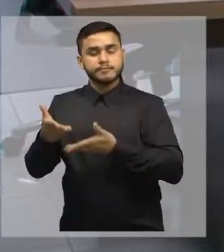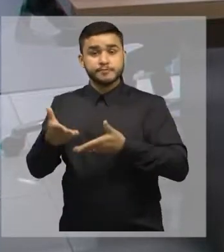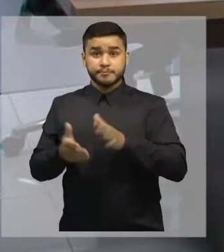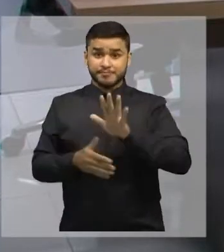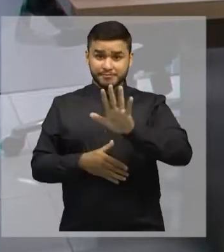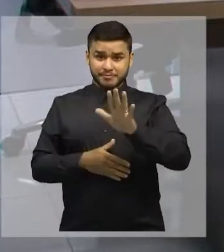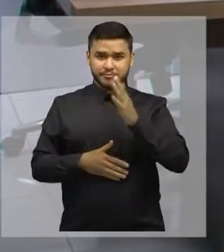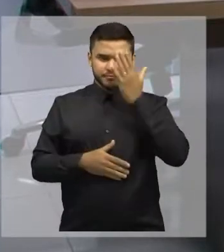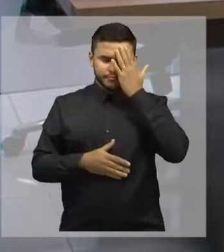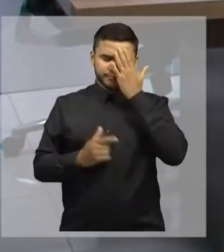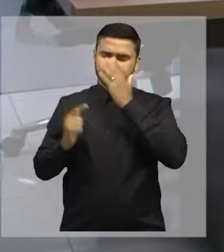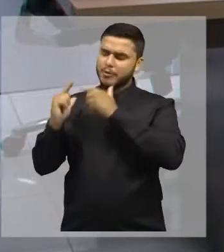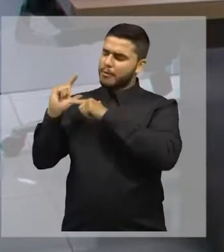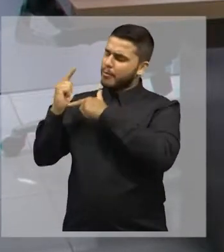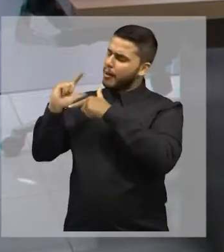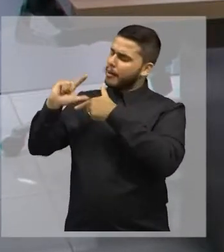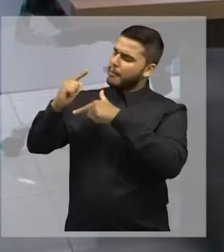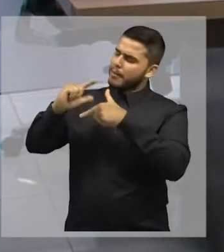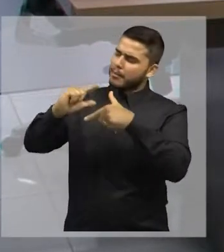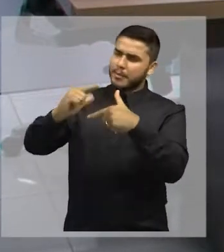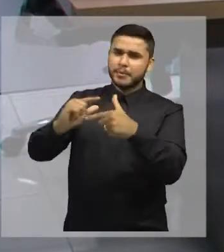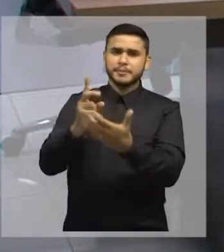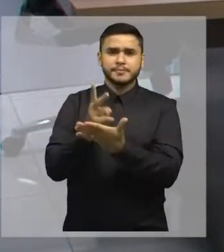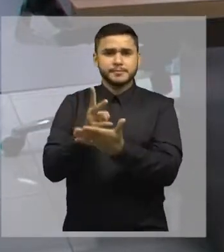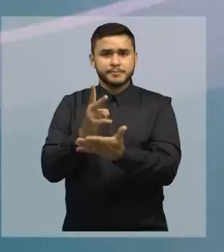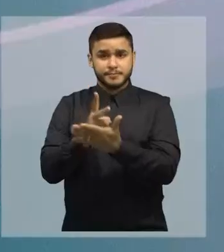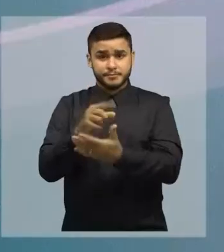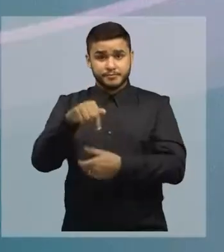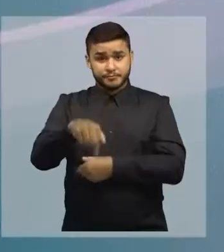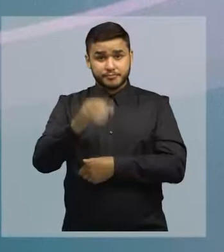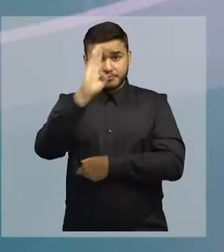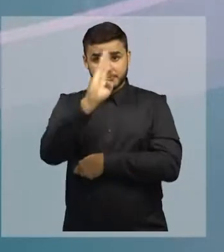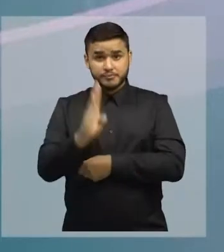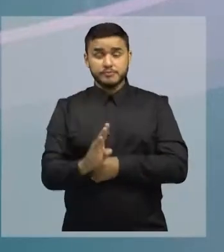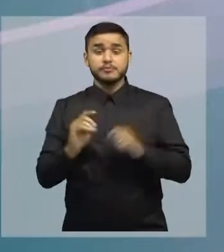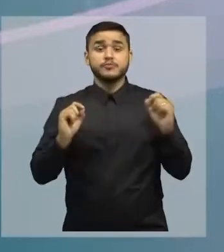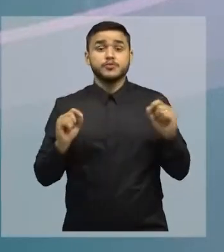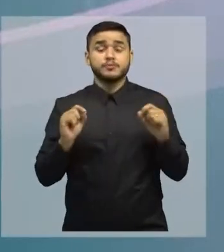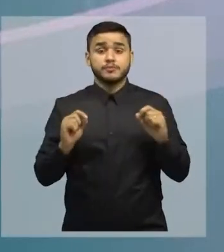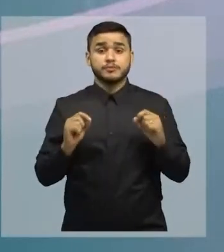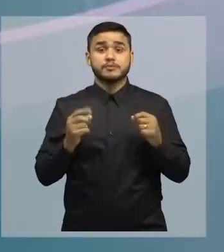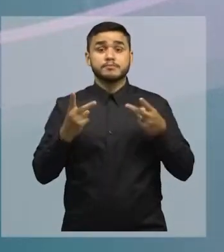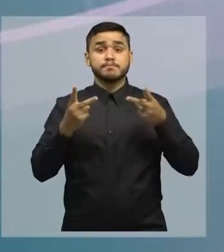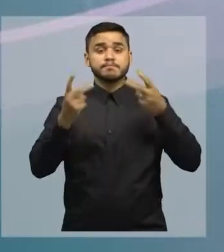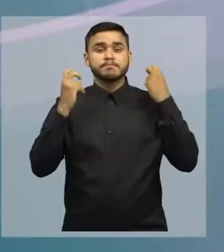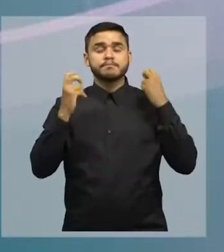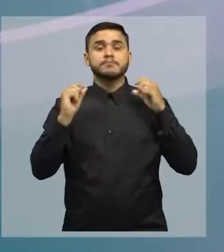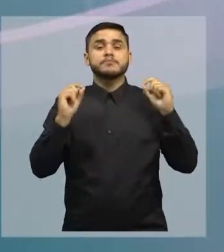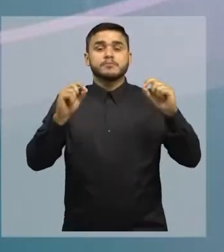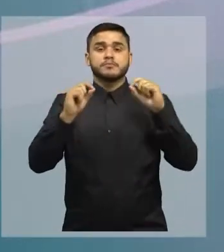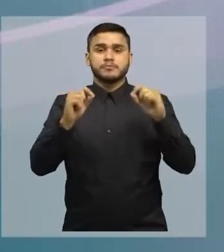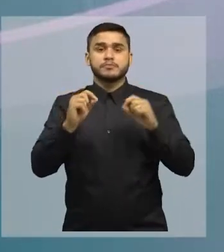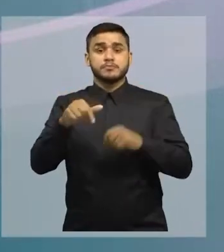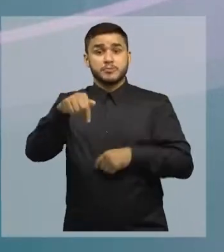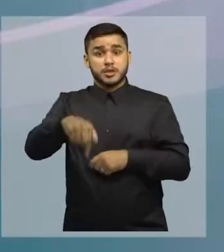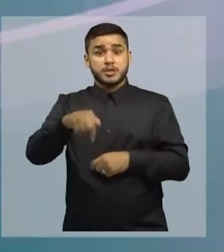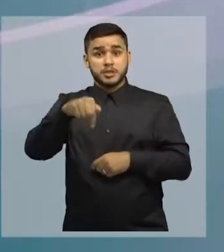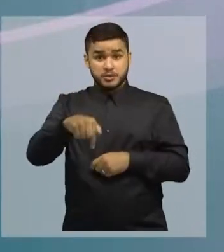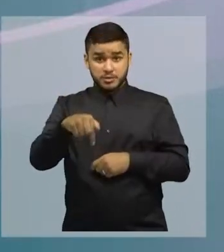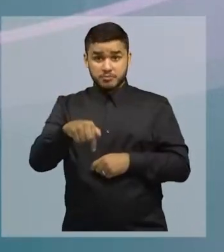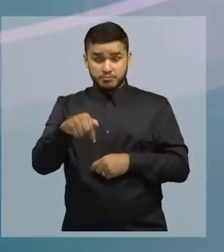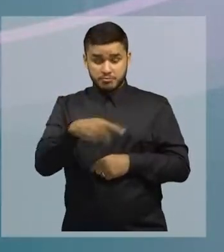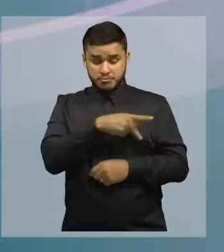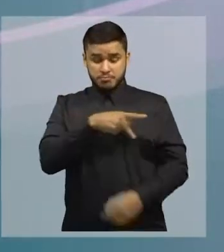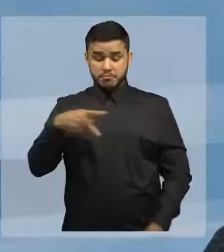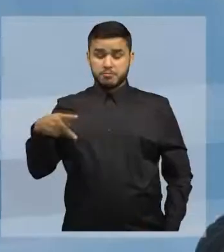chamado toma lá da cá, o balcão de negócio, onde o presidente sempre teve um predomínio, digamos